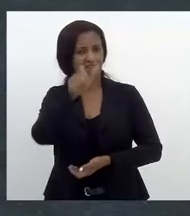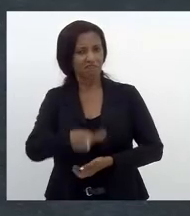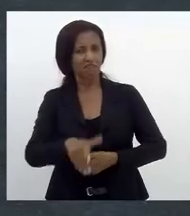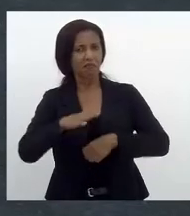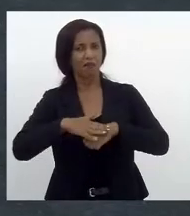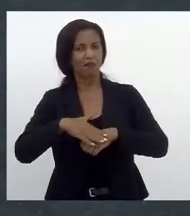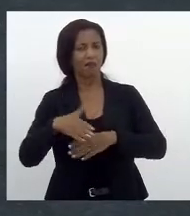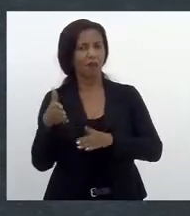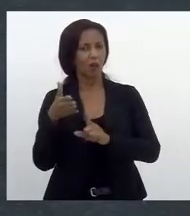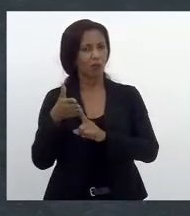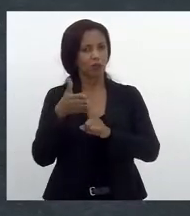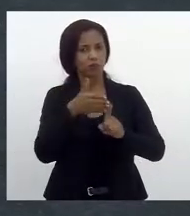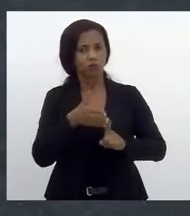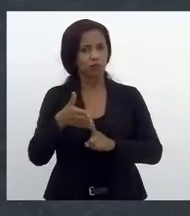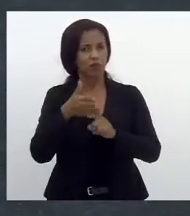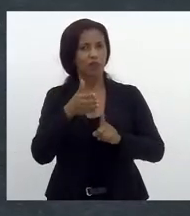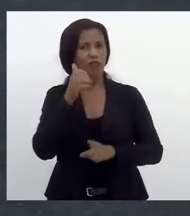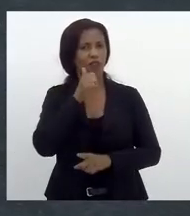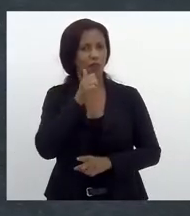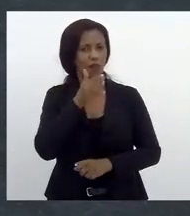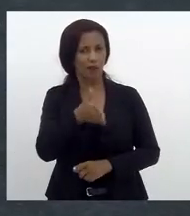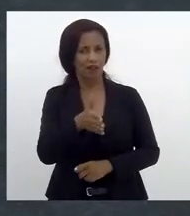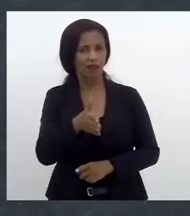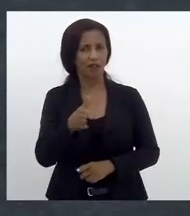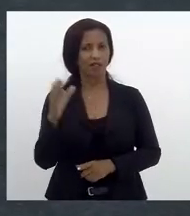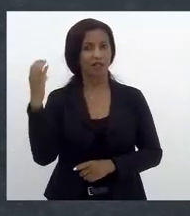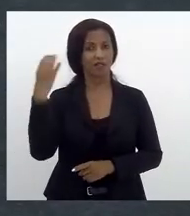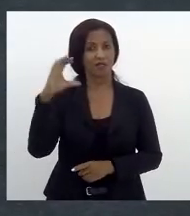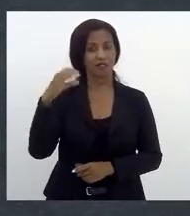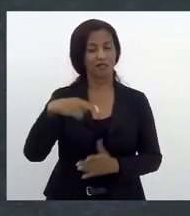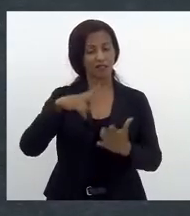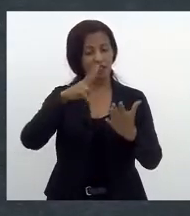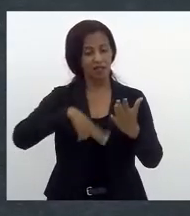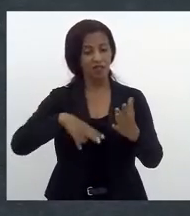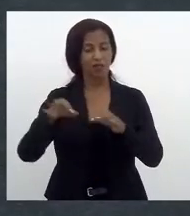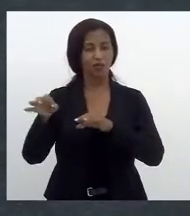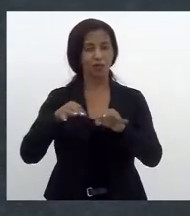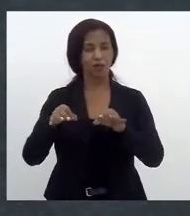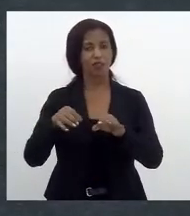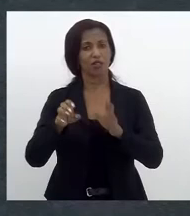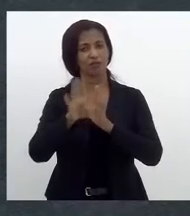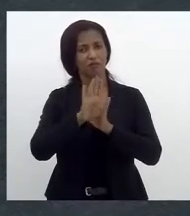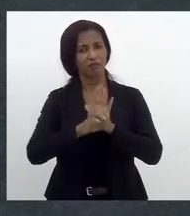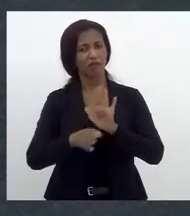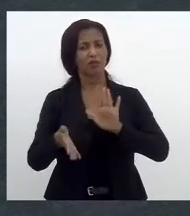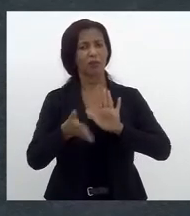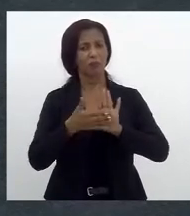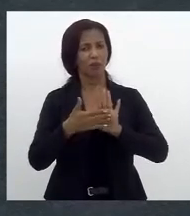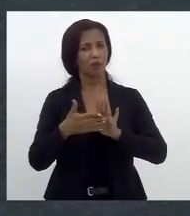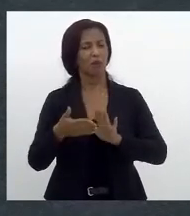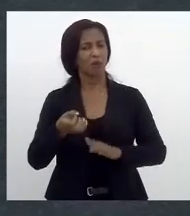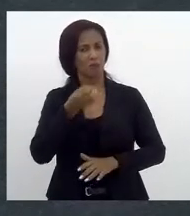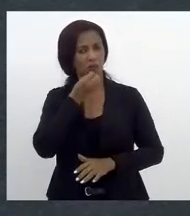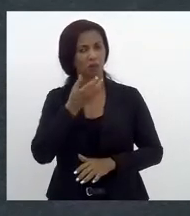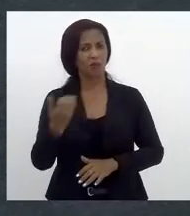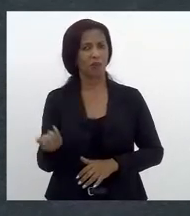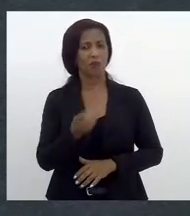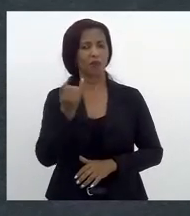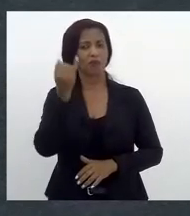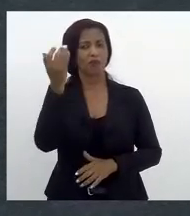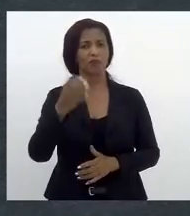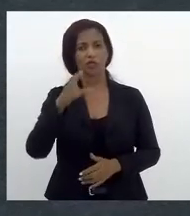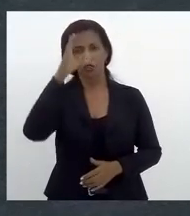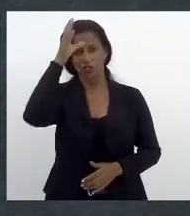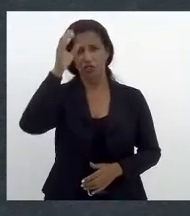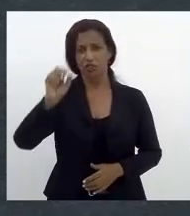mulheres do campo das ciências, não é? E eu li o projeto, fiz emendas, é uma proposta muito meritória. Tia